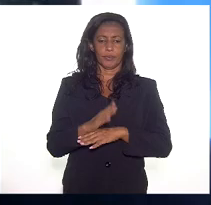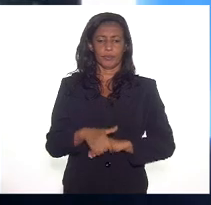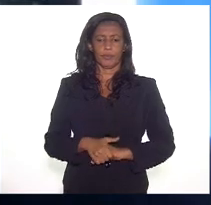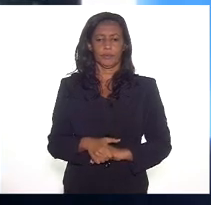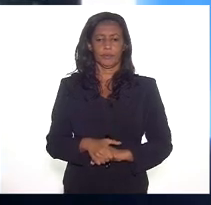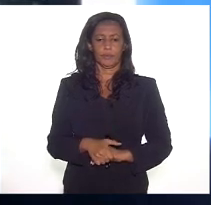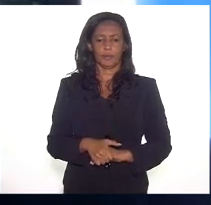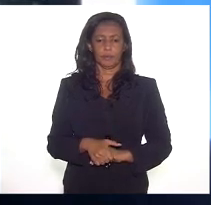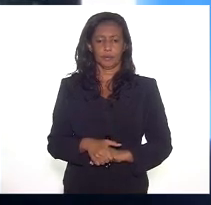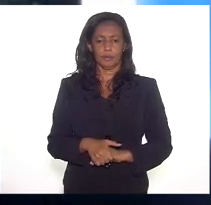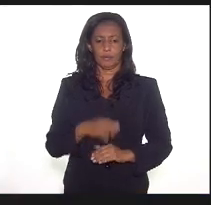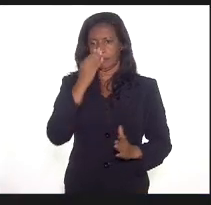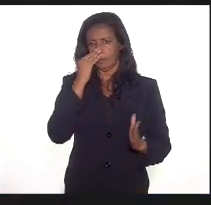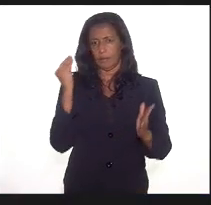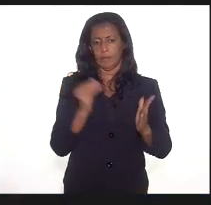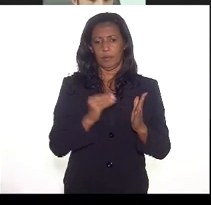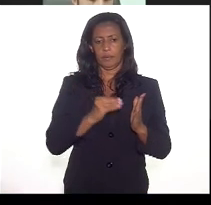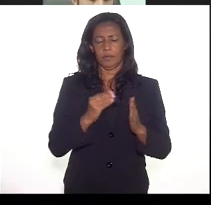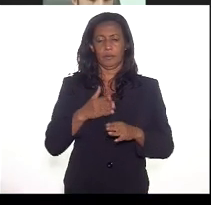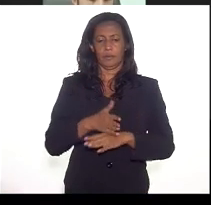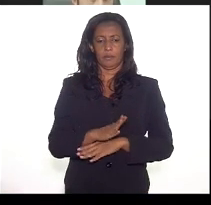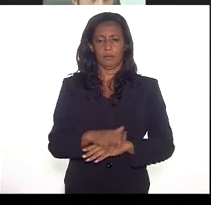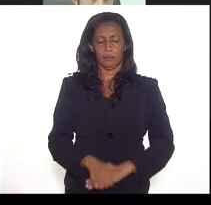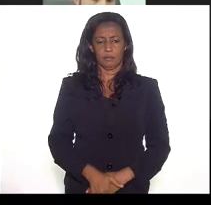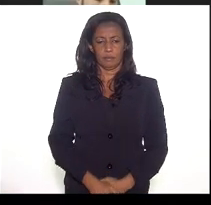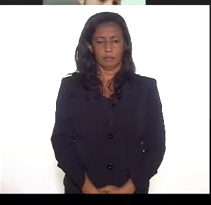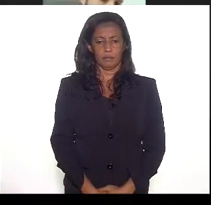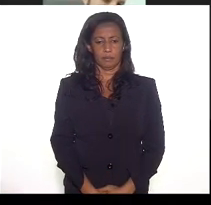estão. Rejeitado. Verificação nominal, presidente.